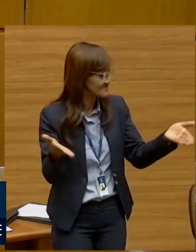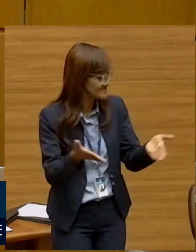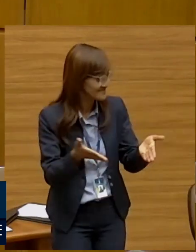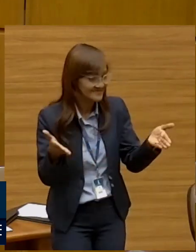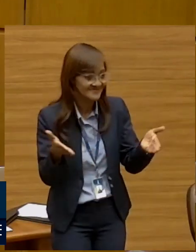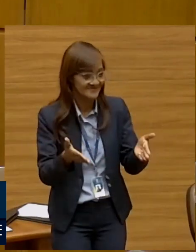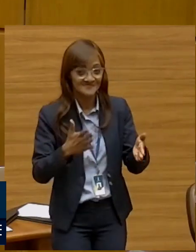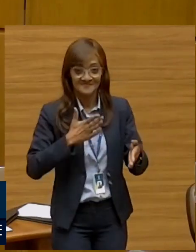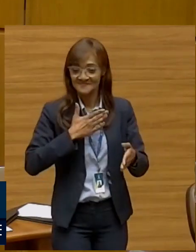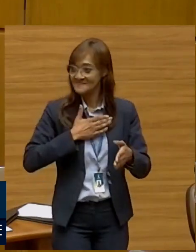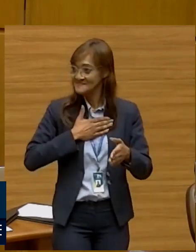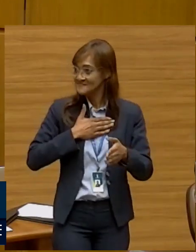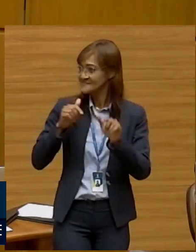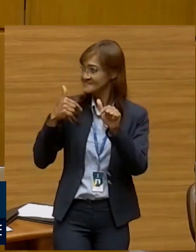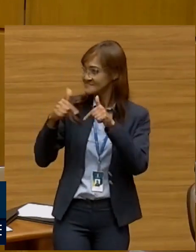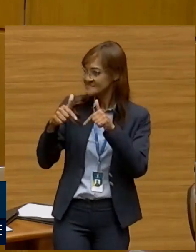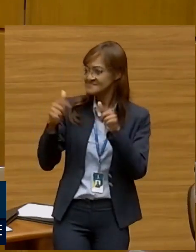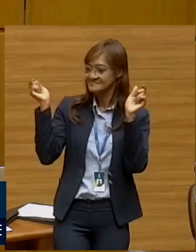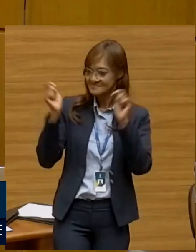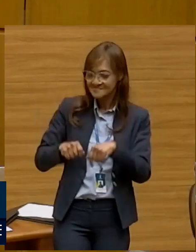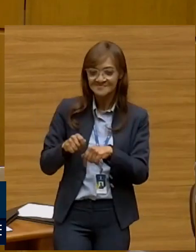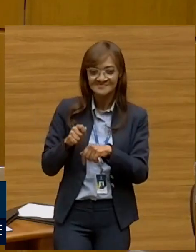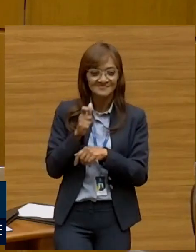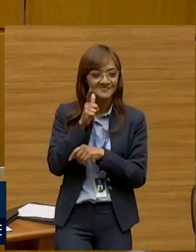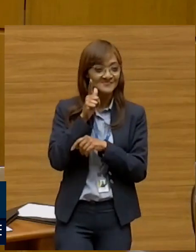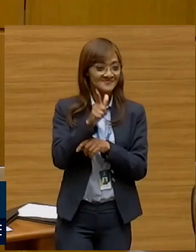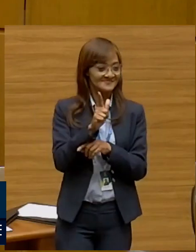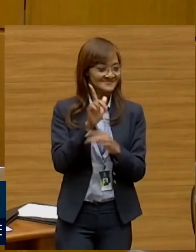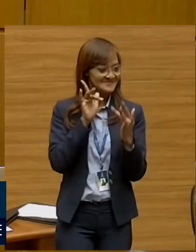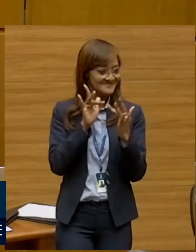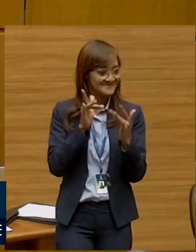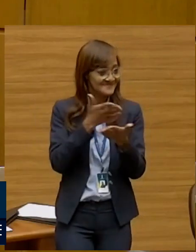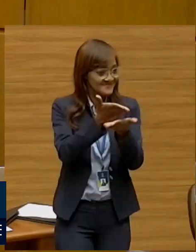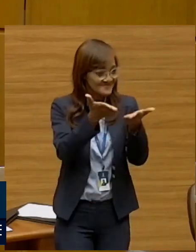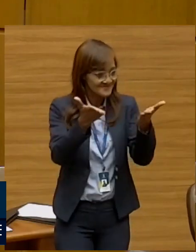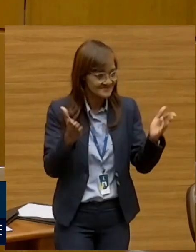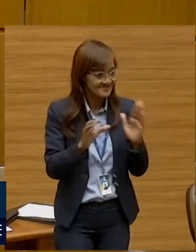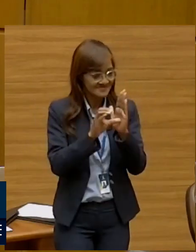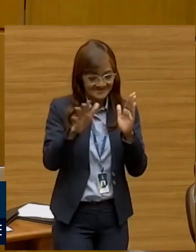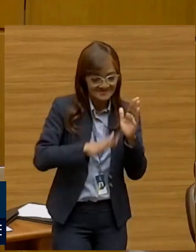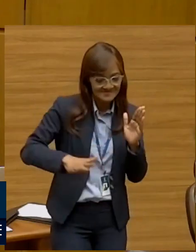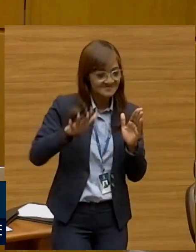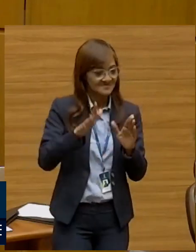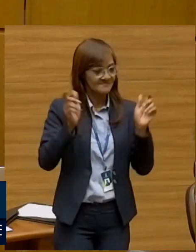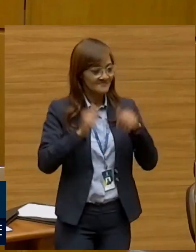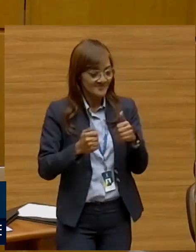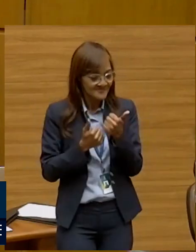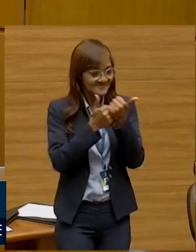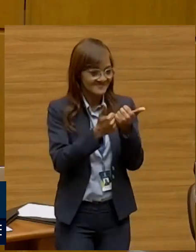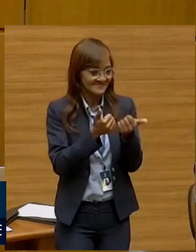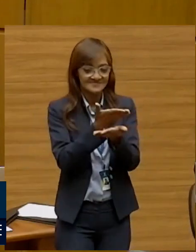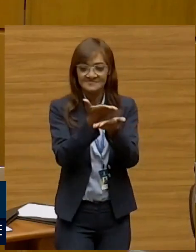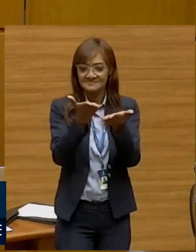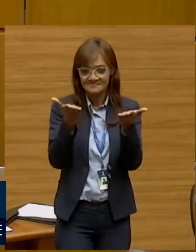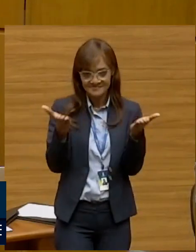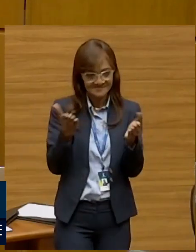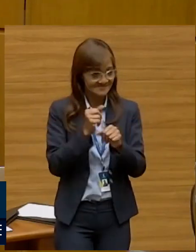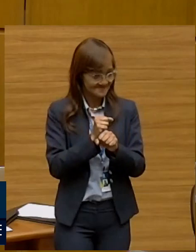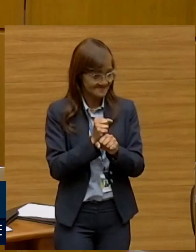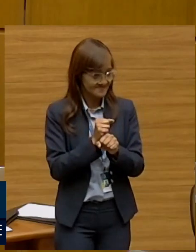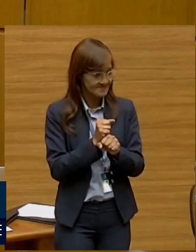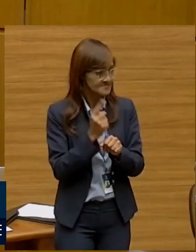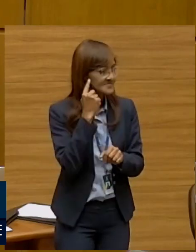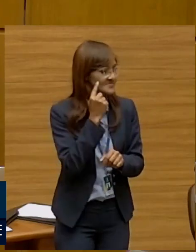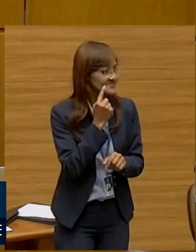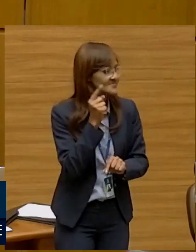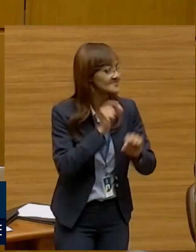através do meu trabalho, eu consigo acessar essa comunidade, consigo, através do meu trabalho, contribuir um pouco para que os surdos